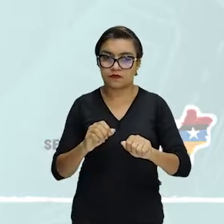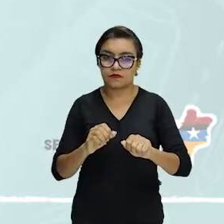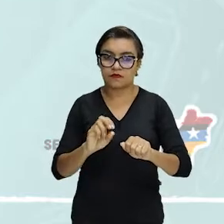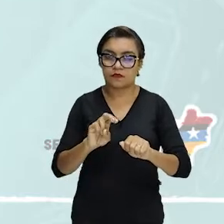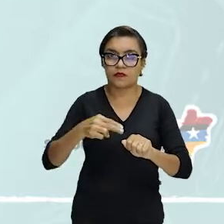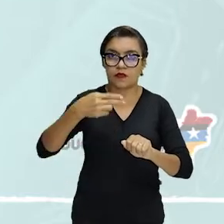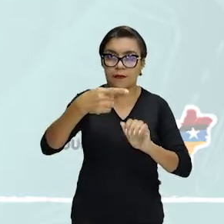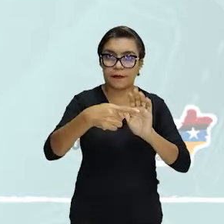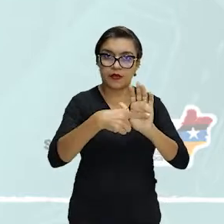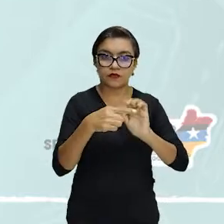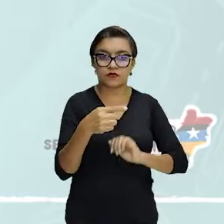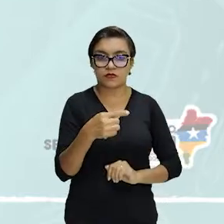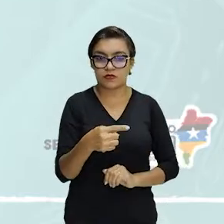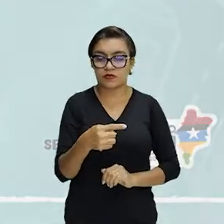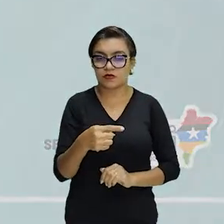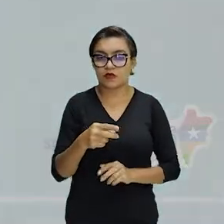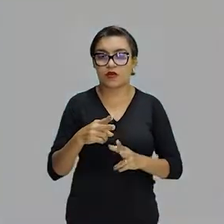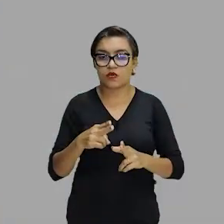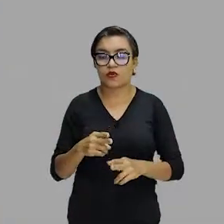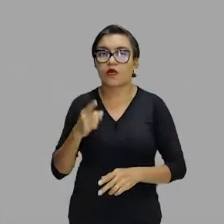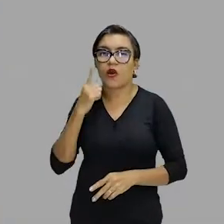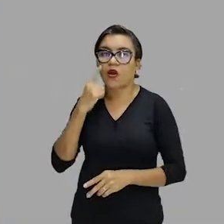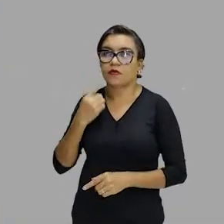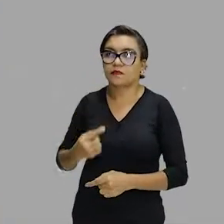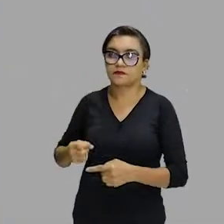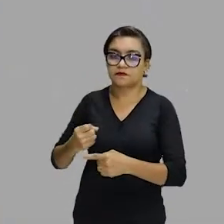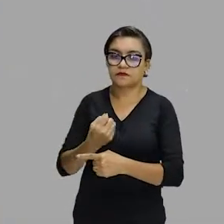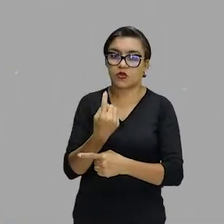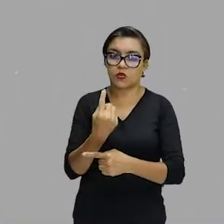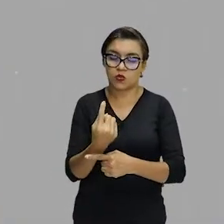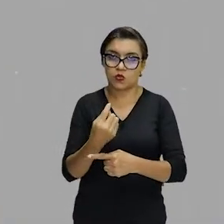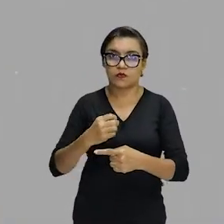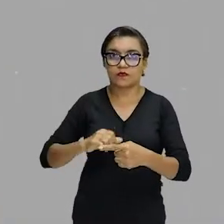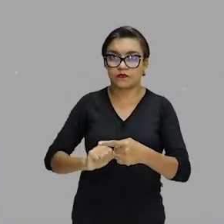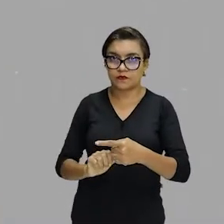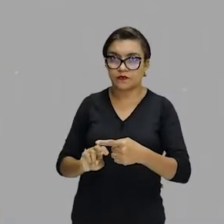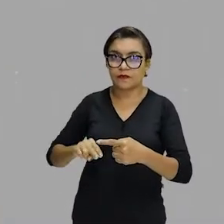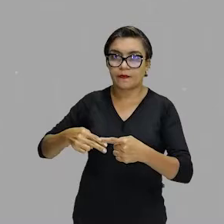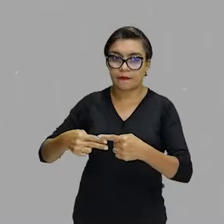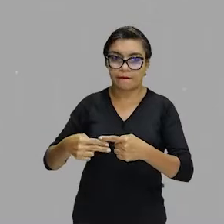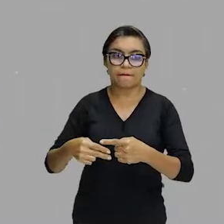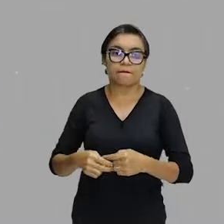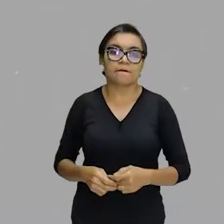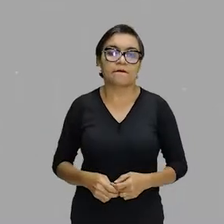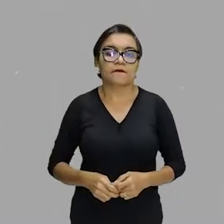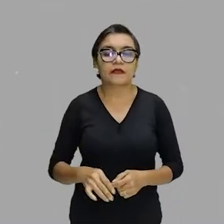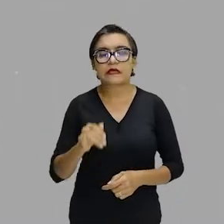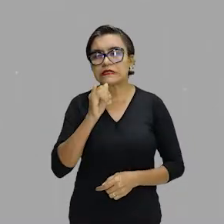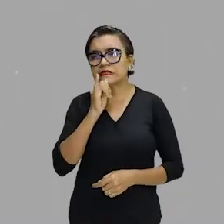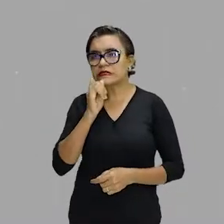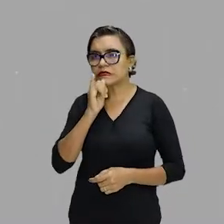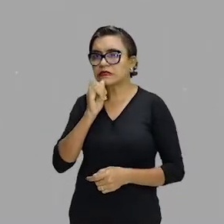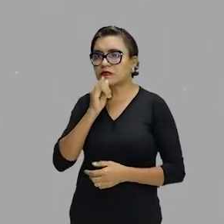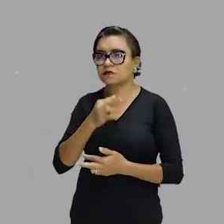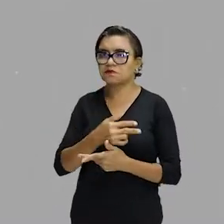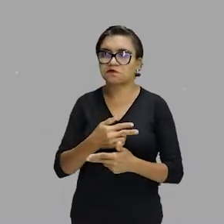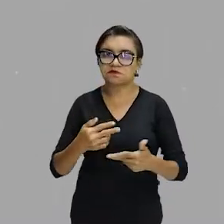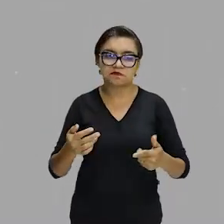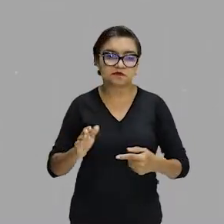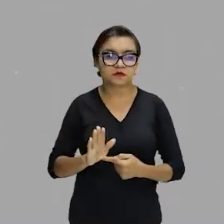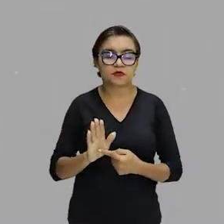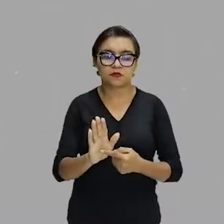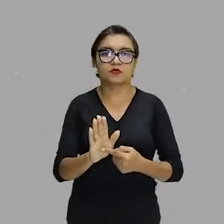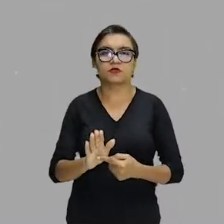menos n é igual a 1 sobre A elevado a n, tá bom? Vamos ver alguns exemplos agora